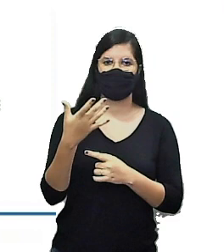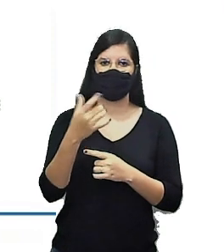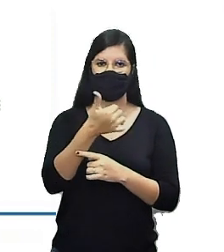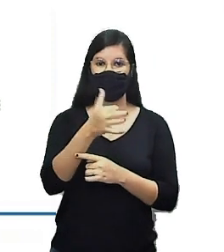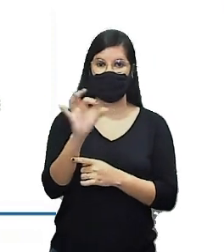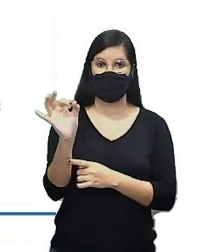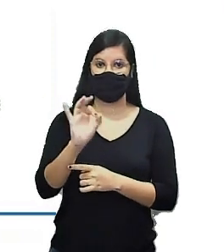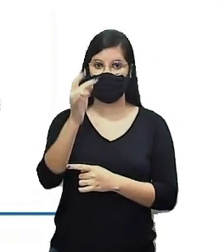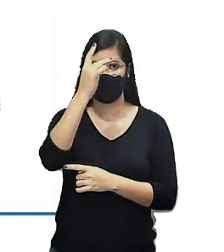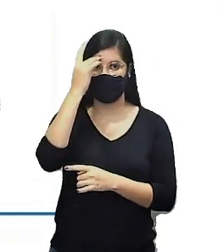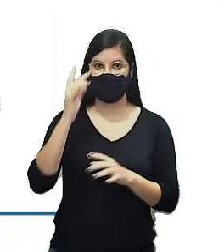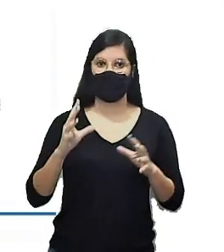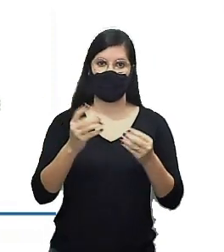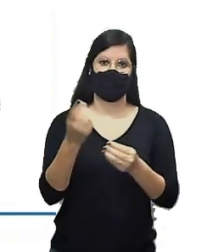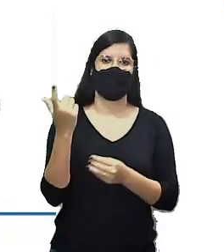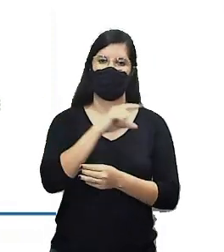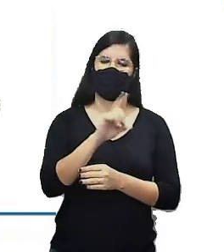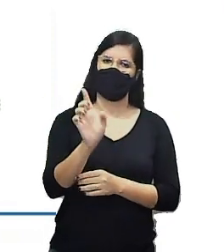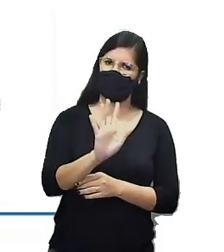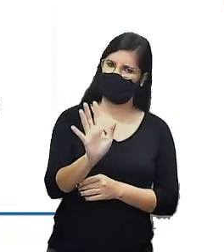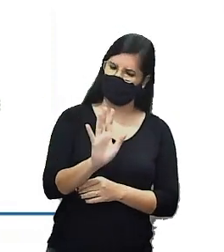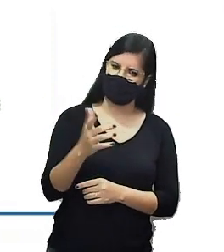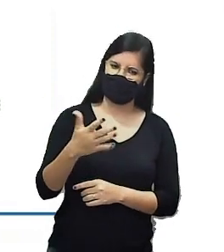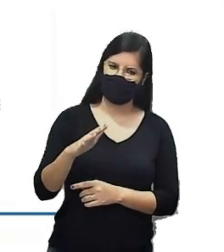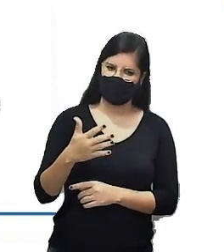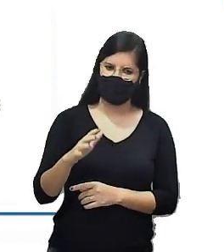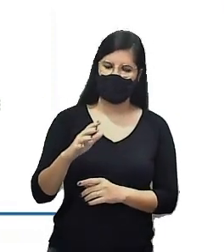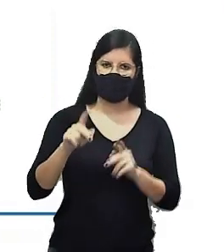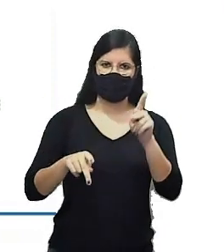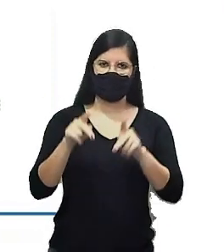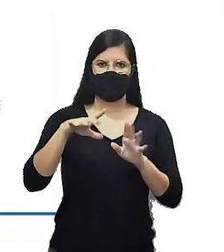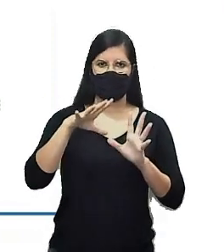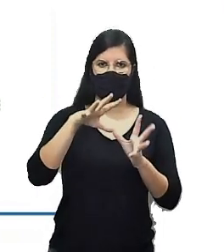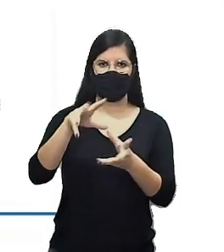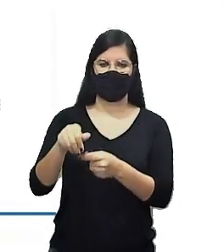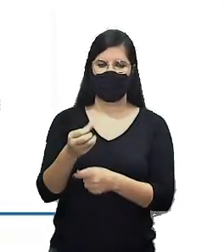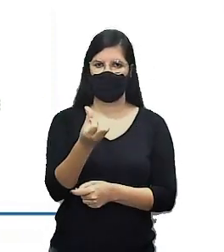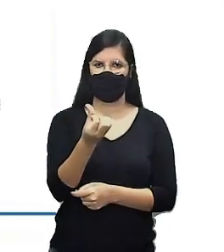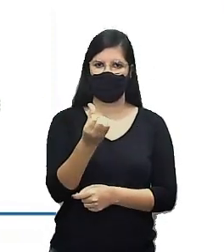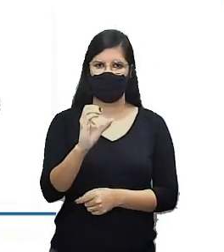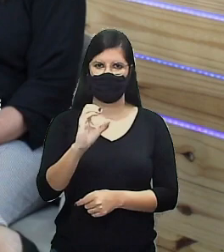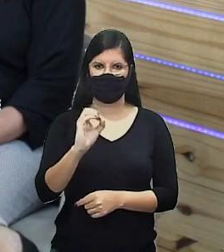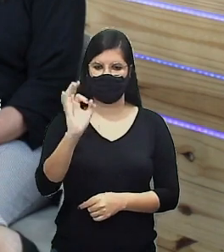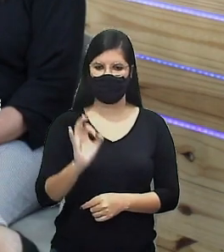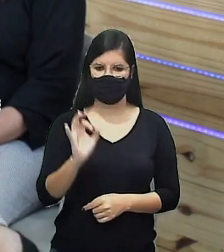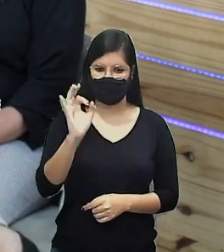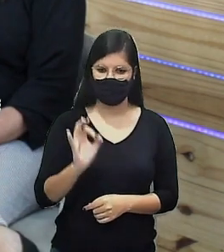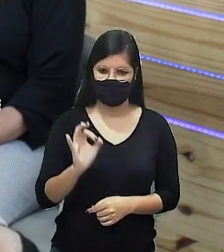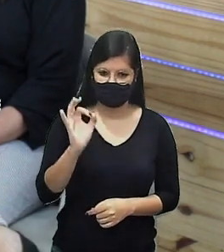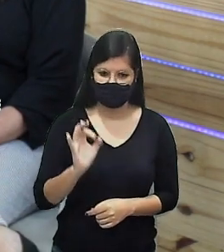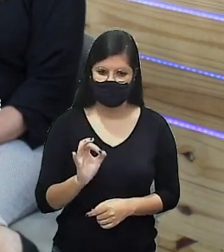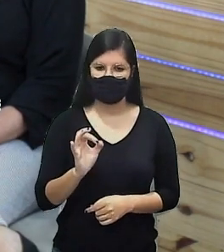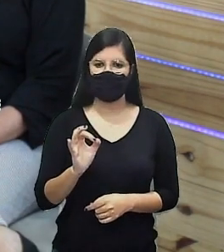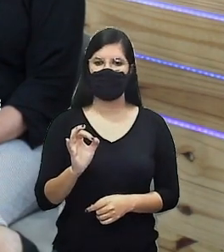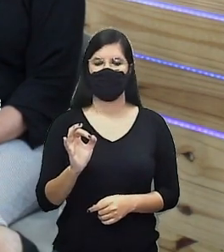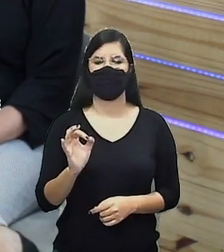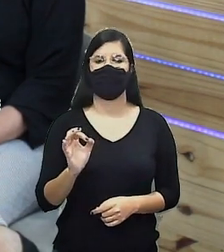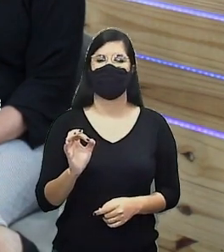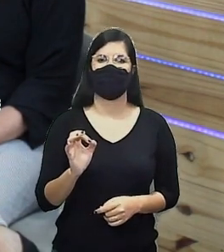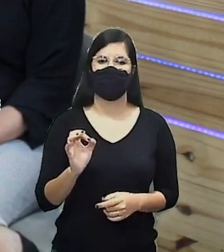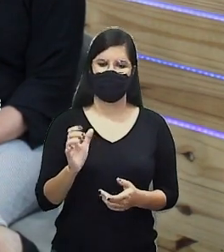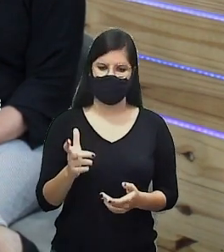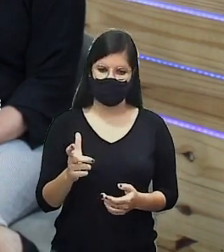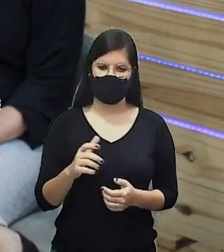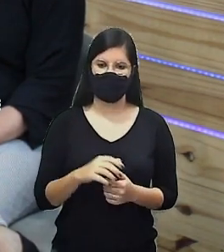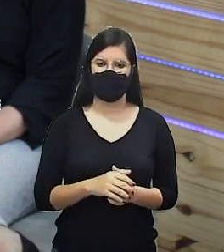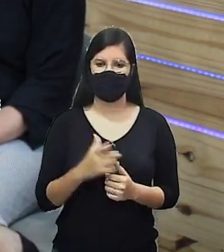100% das pessoas. Né? A Isso, gente tem aí mais ou exatamente. menos uma população mundial de 60% dessas pessoas